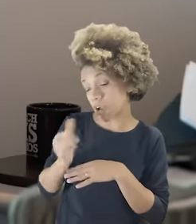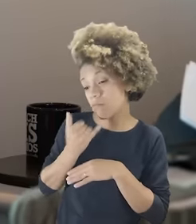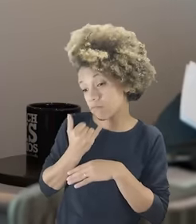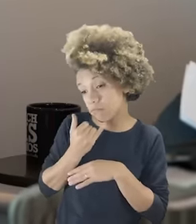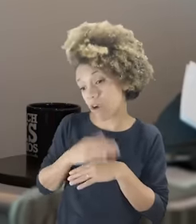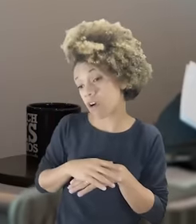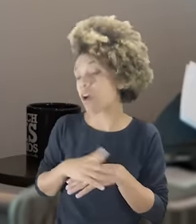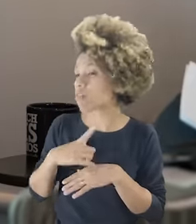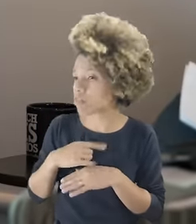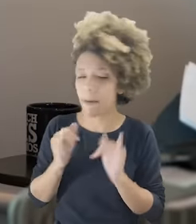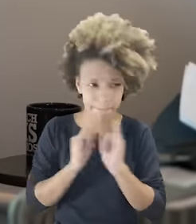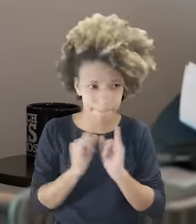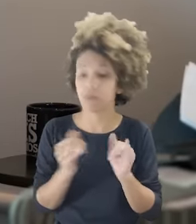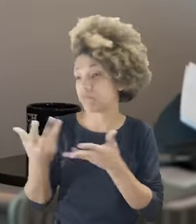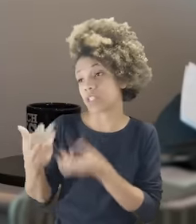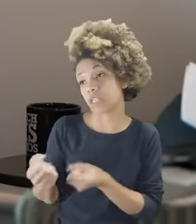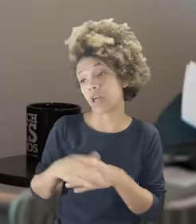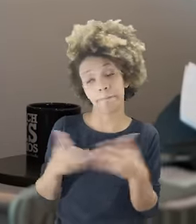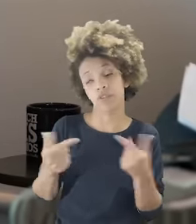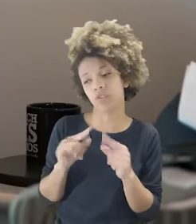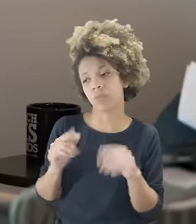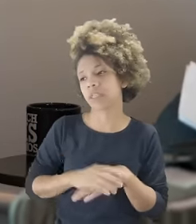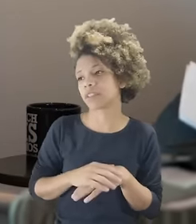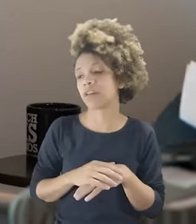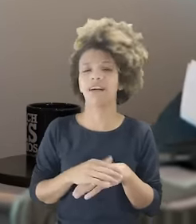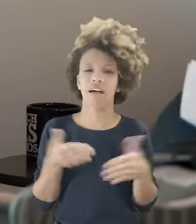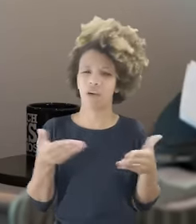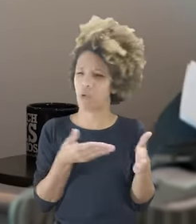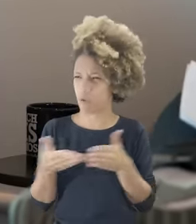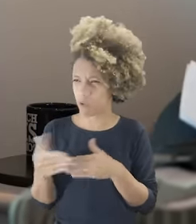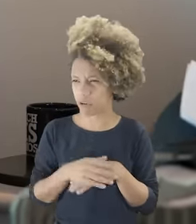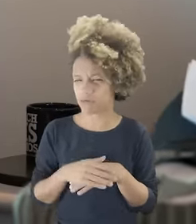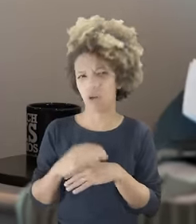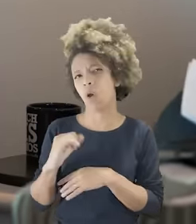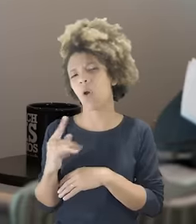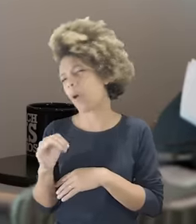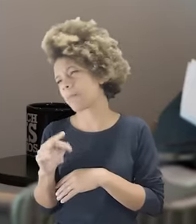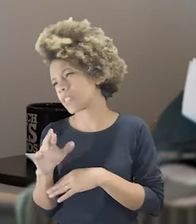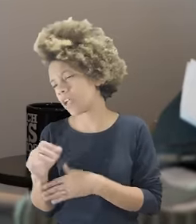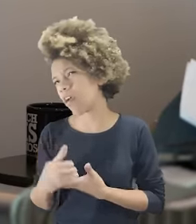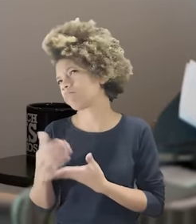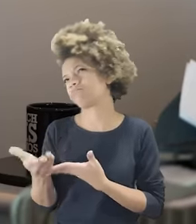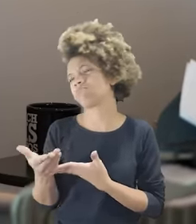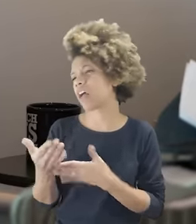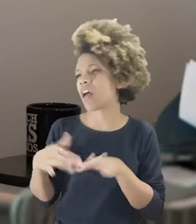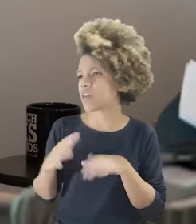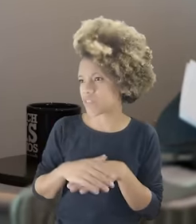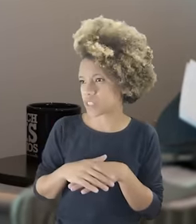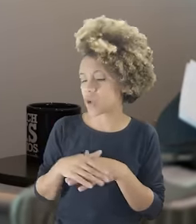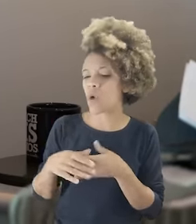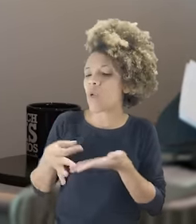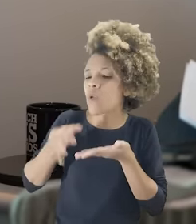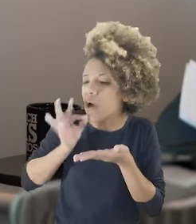me ligar e quero fazer uma publicidade incrível só que no momento acho que assim às vezes de manhã eu vou beber um